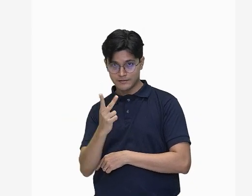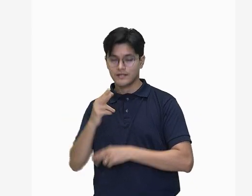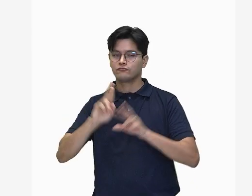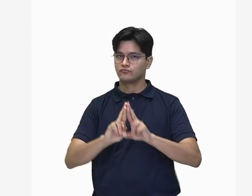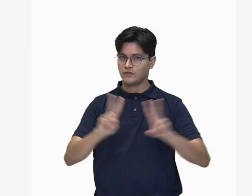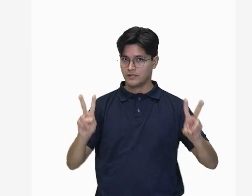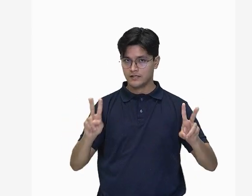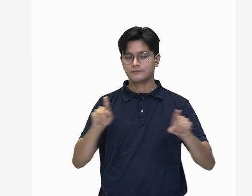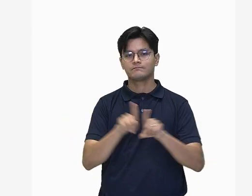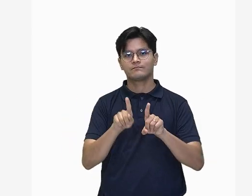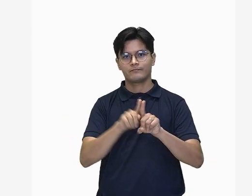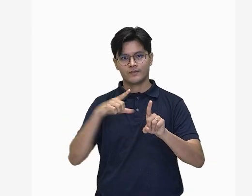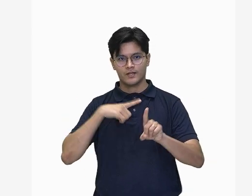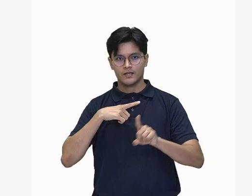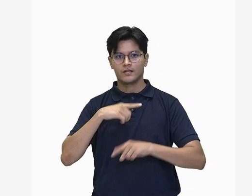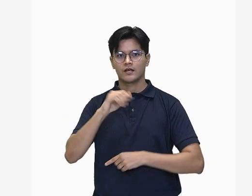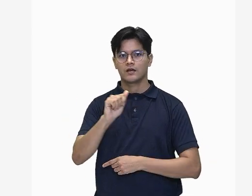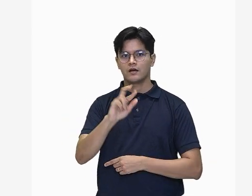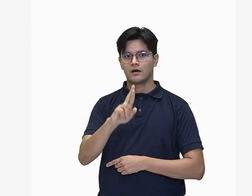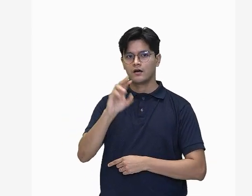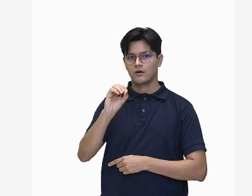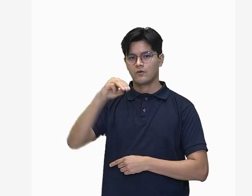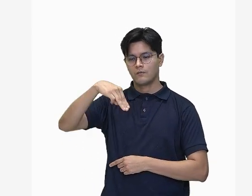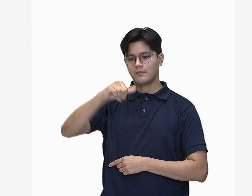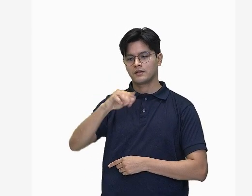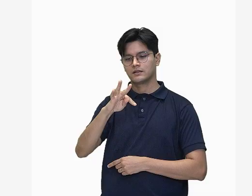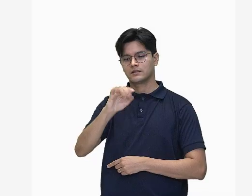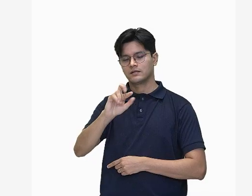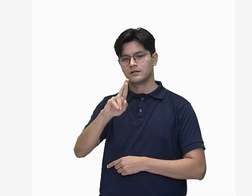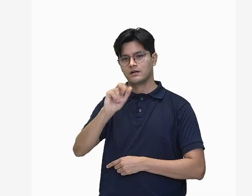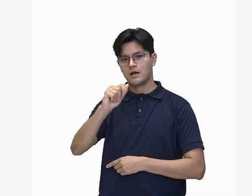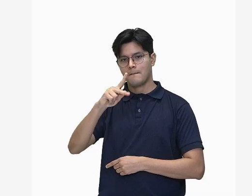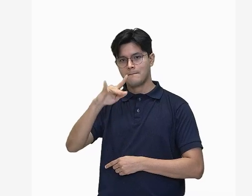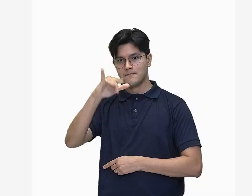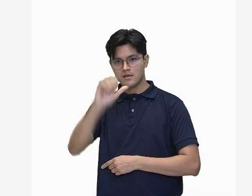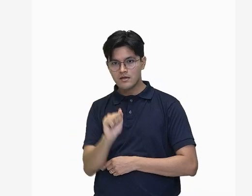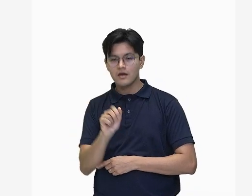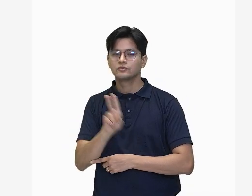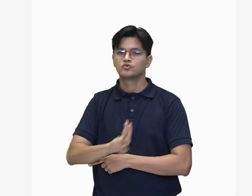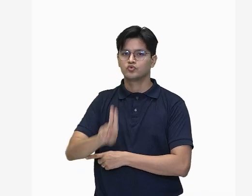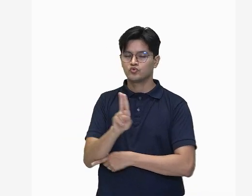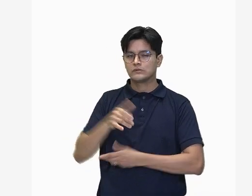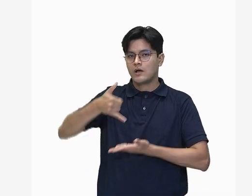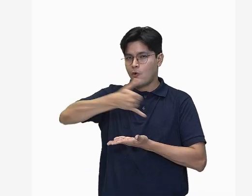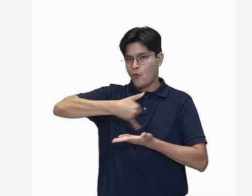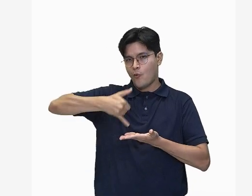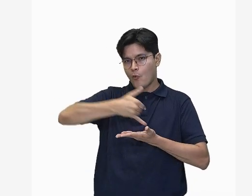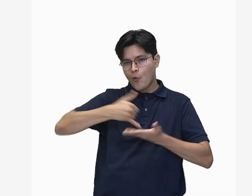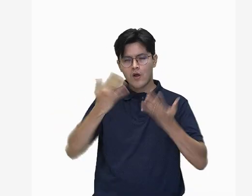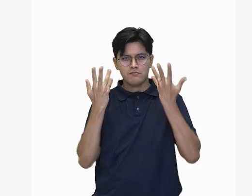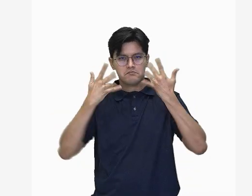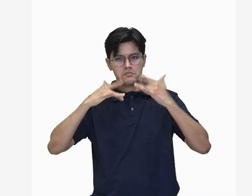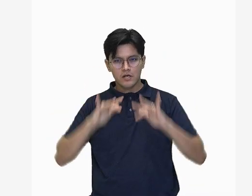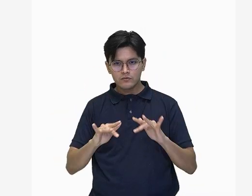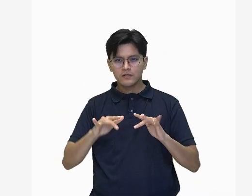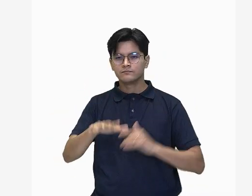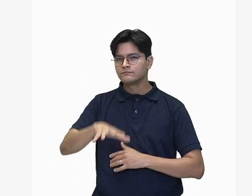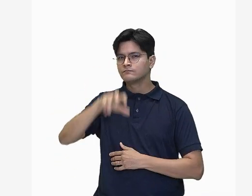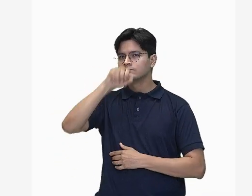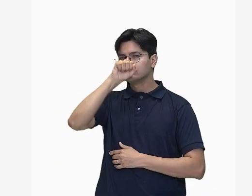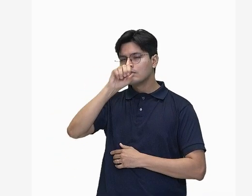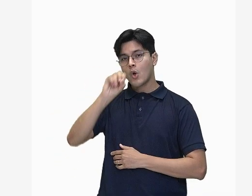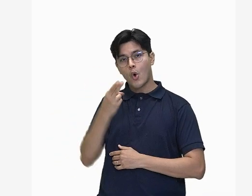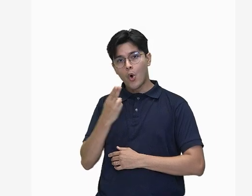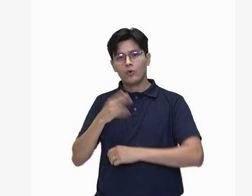para fechar, nós temos aí a aromaterapia, que usa óleos essenciais inalados ou aplicados na pele, com